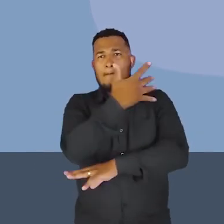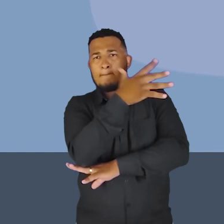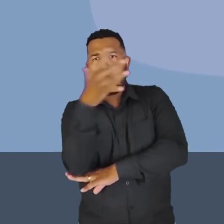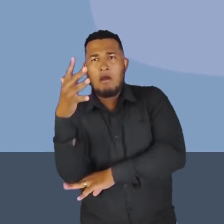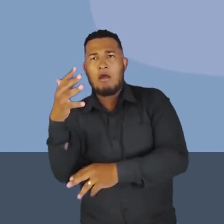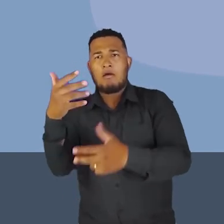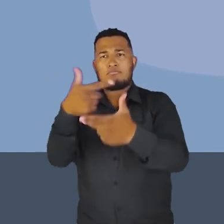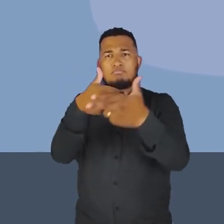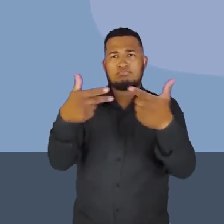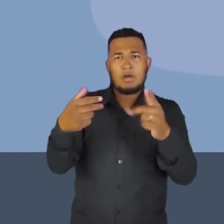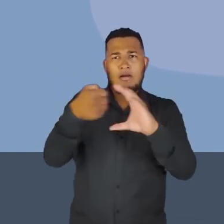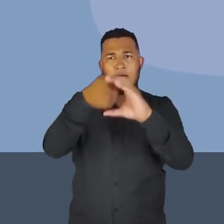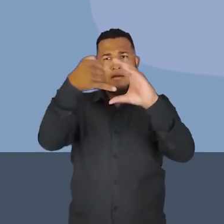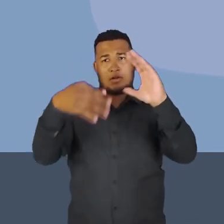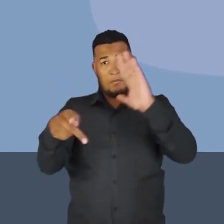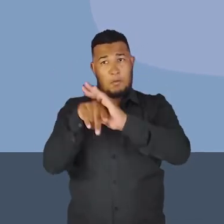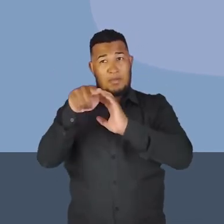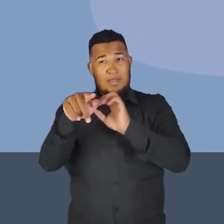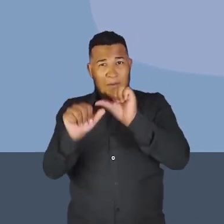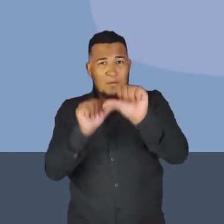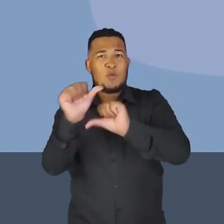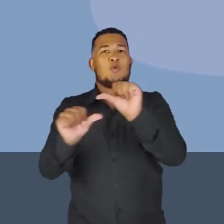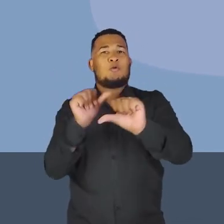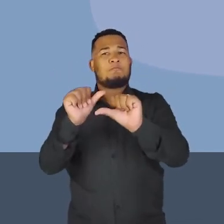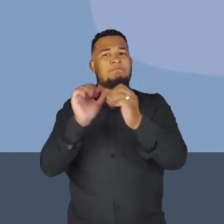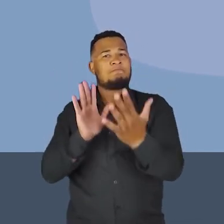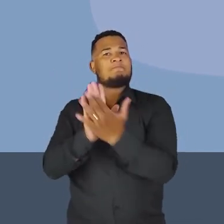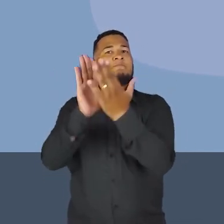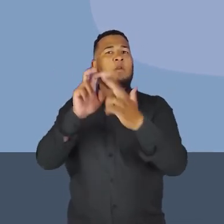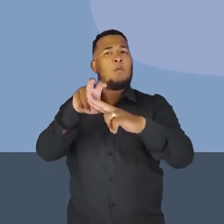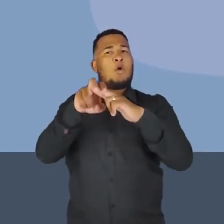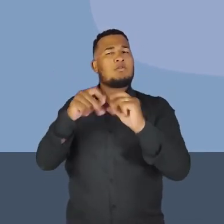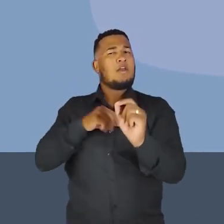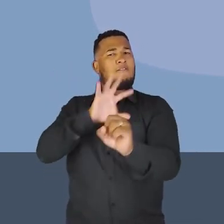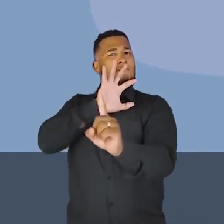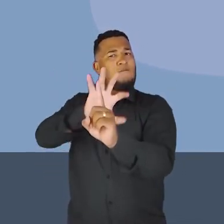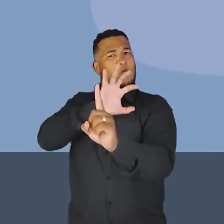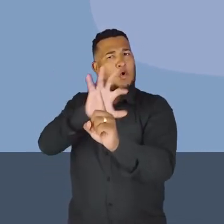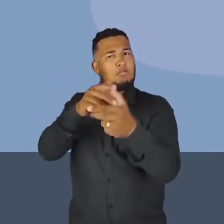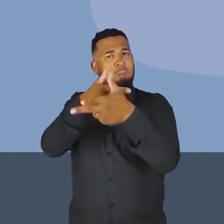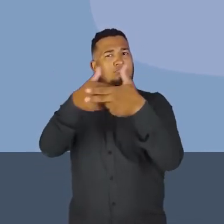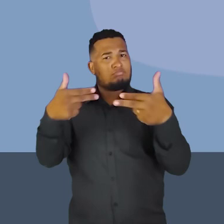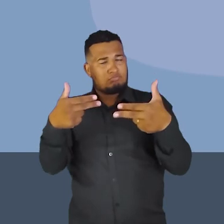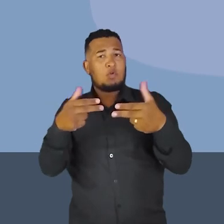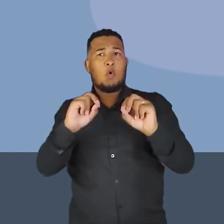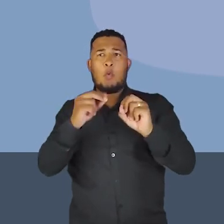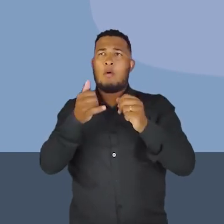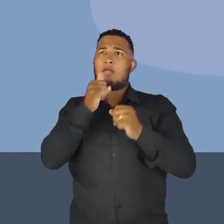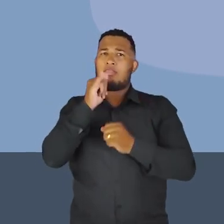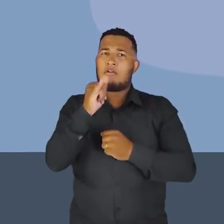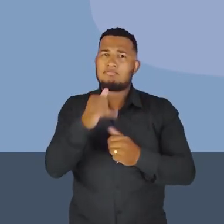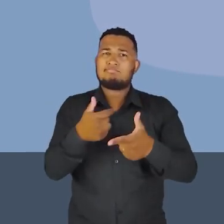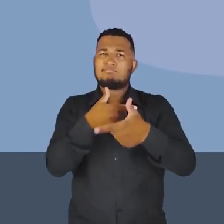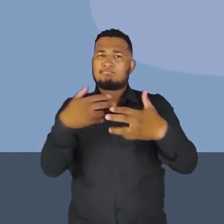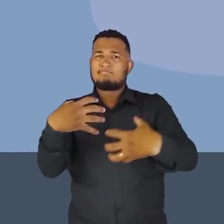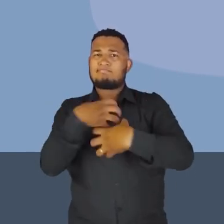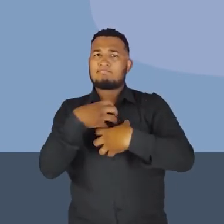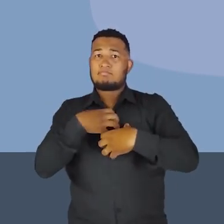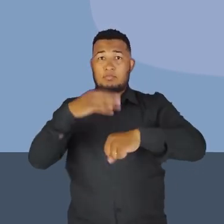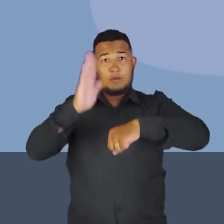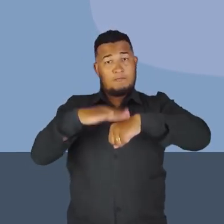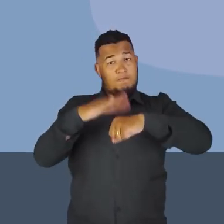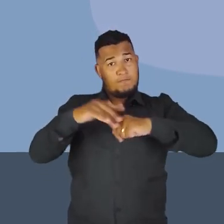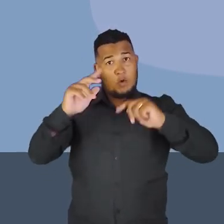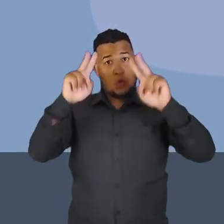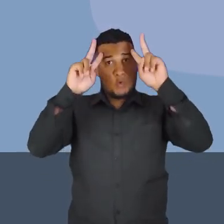químicas e biológicas do meio ambiente, né, causado por qualquer forma de matéria ou energia resultante das atividades humanas